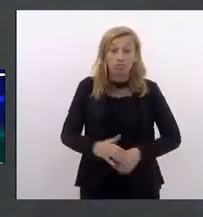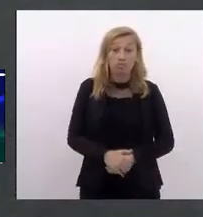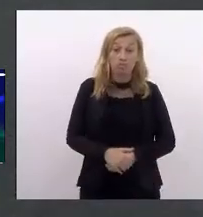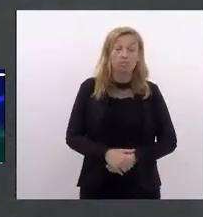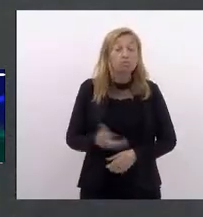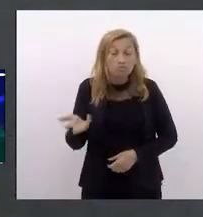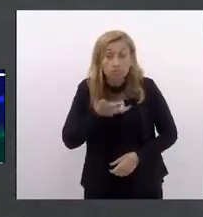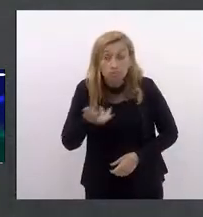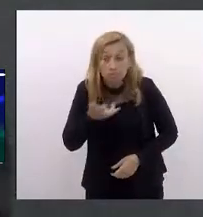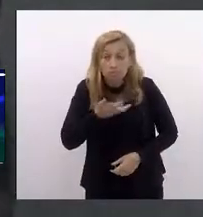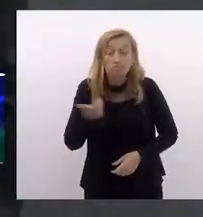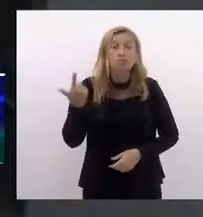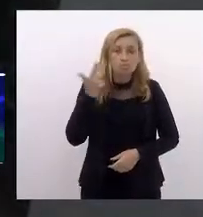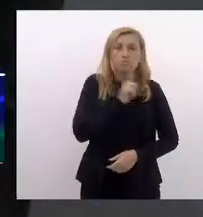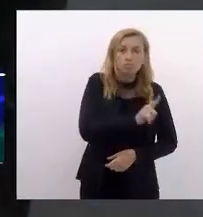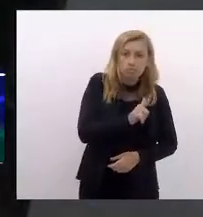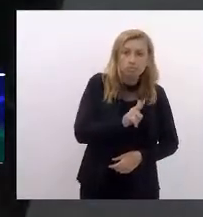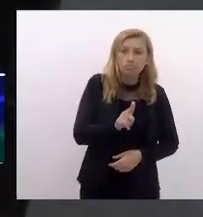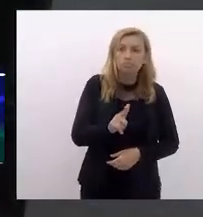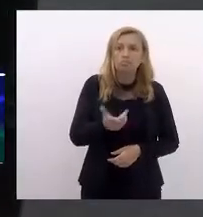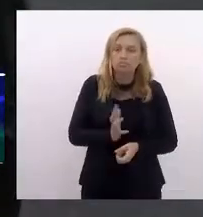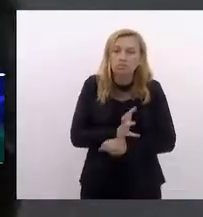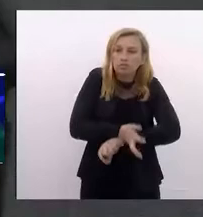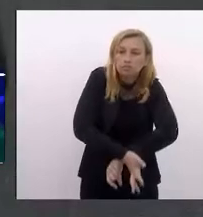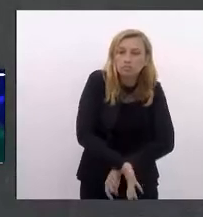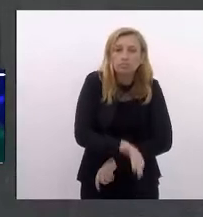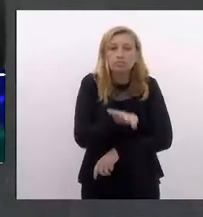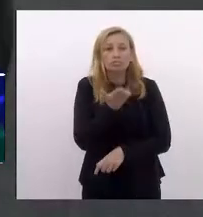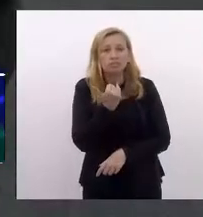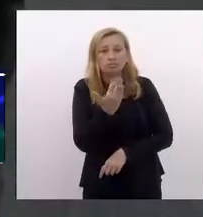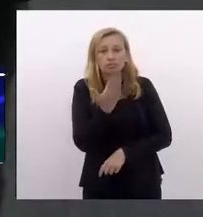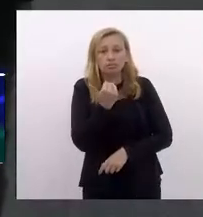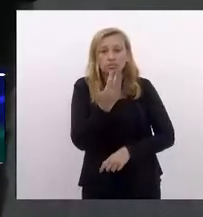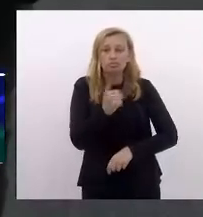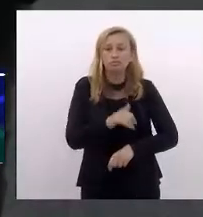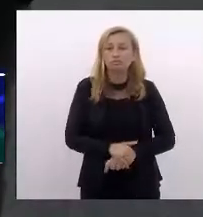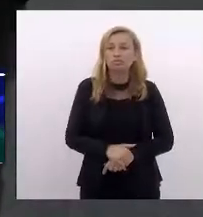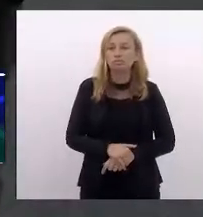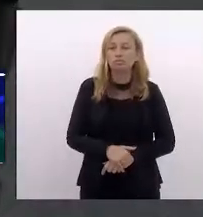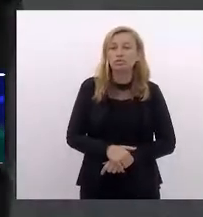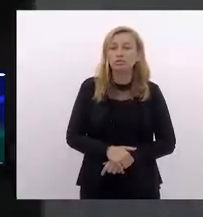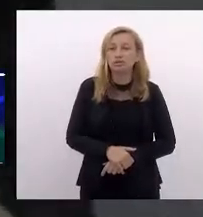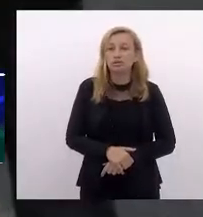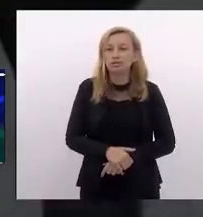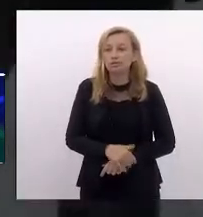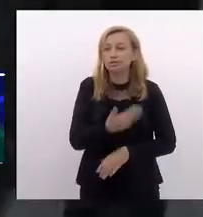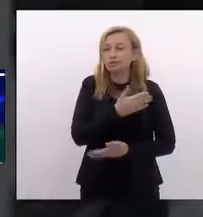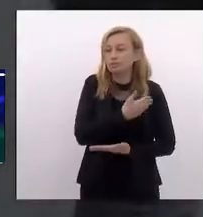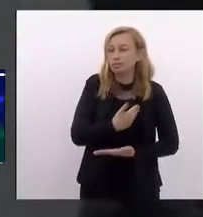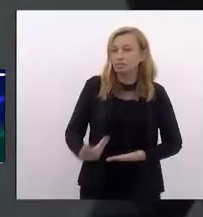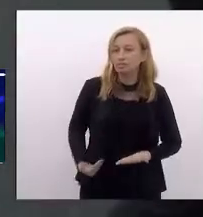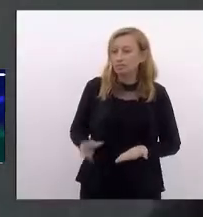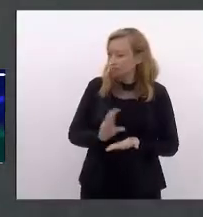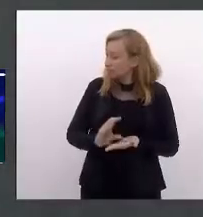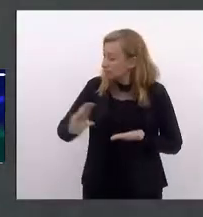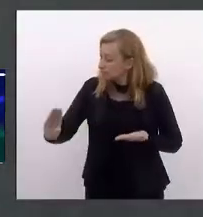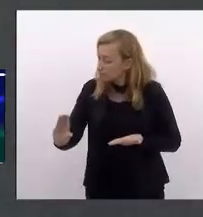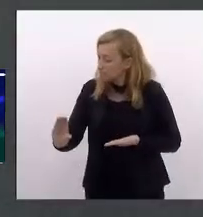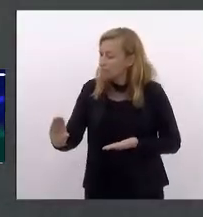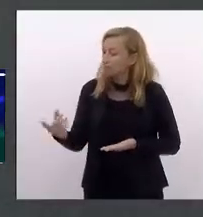corre atrás para conseguir ossos para roer e o governo não repassou o valor